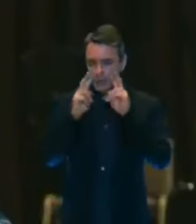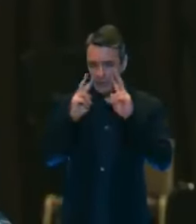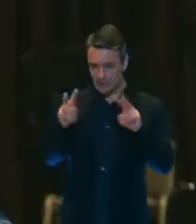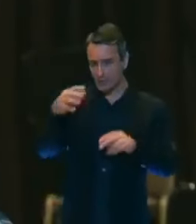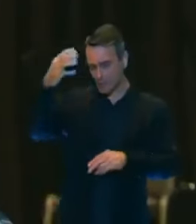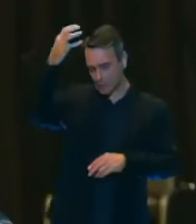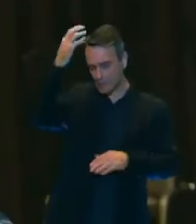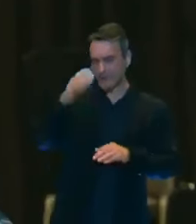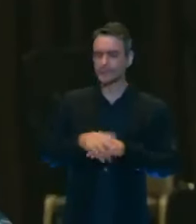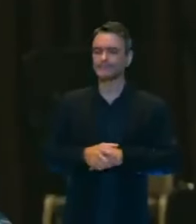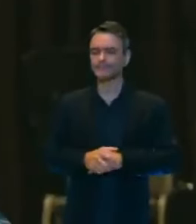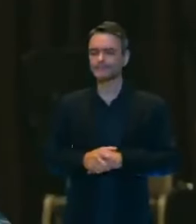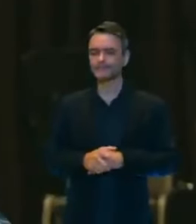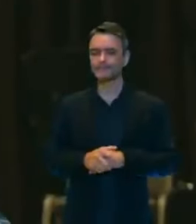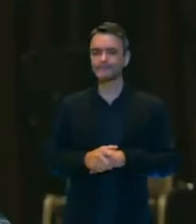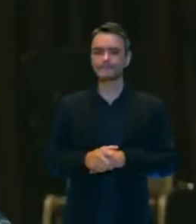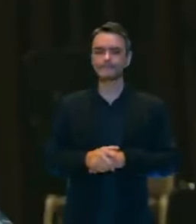rei.